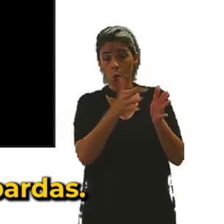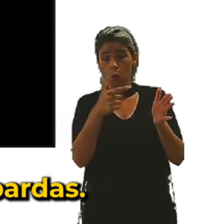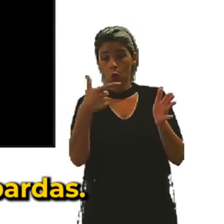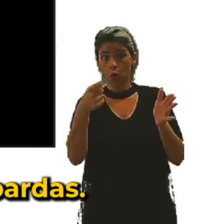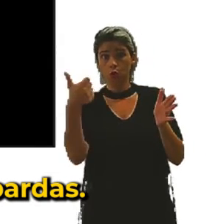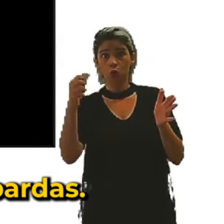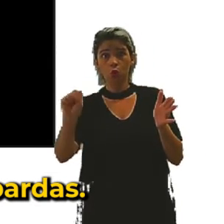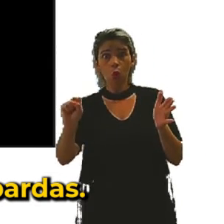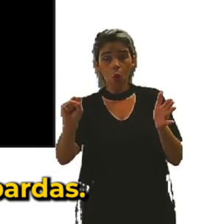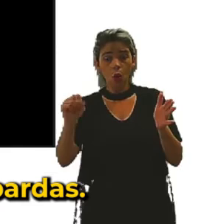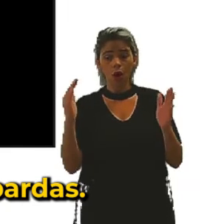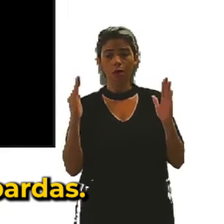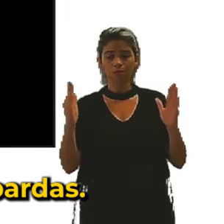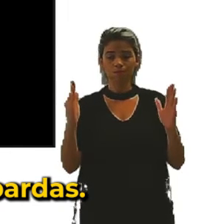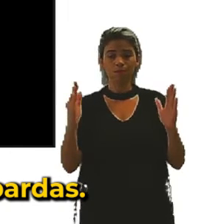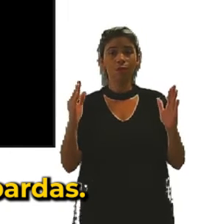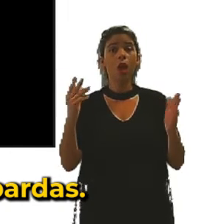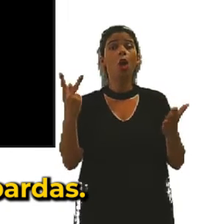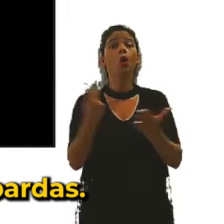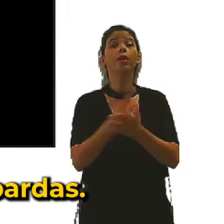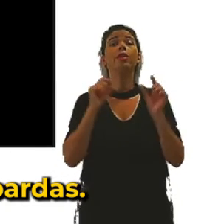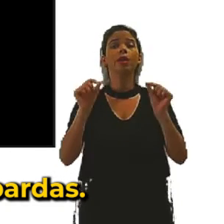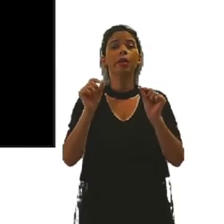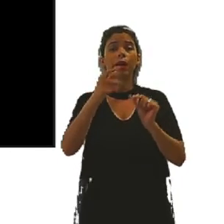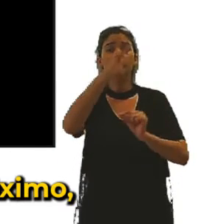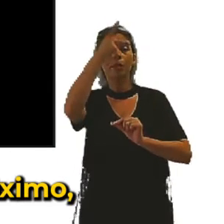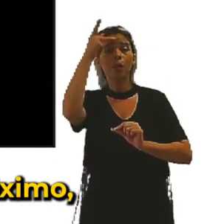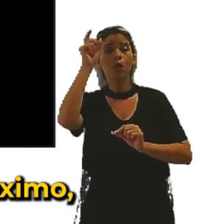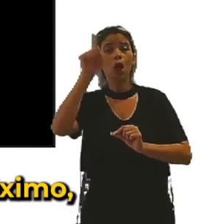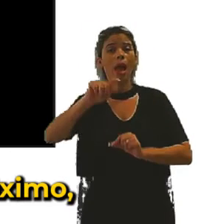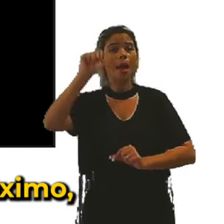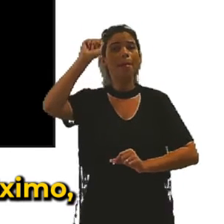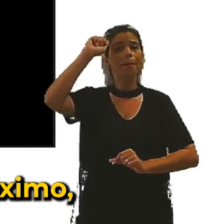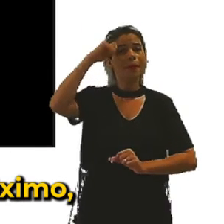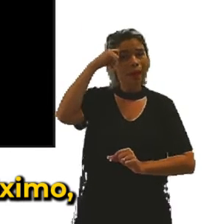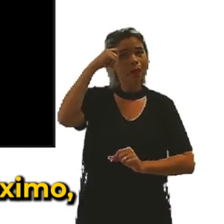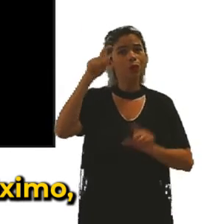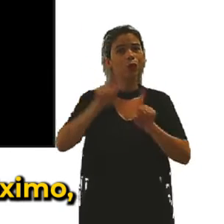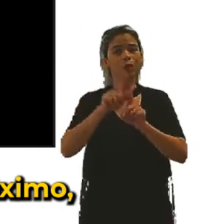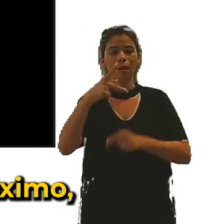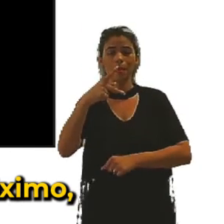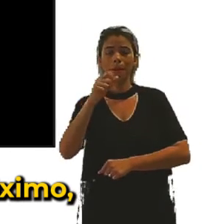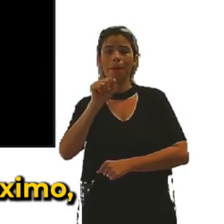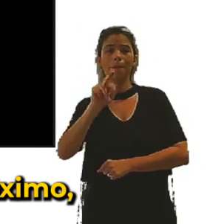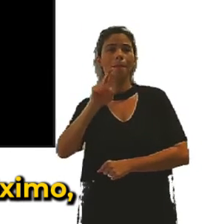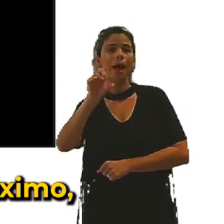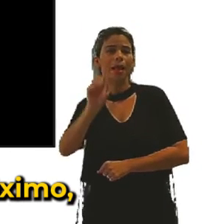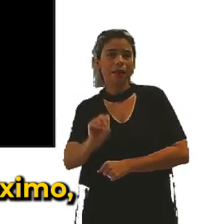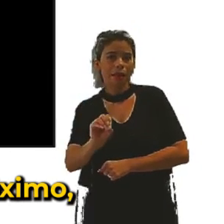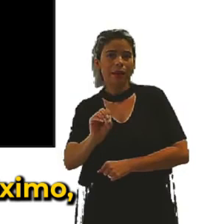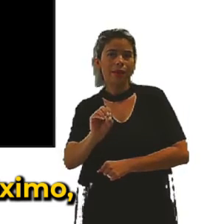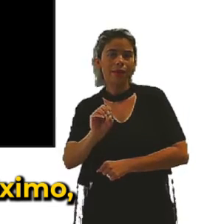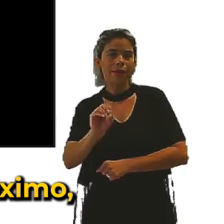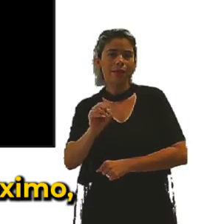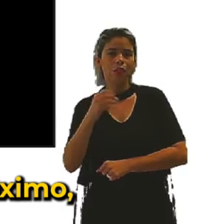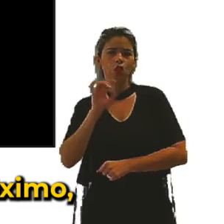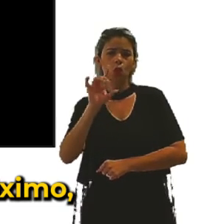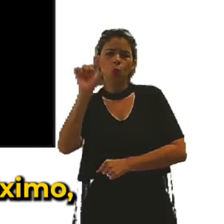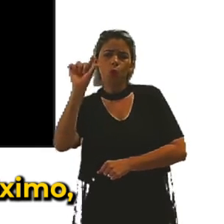85% das vítimas eram pretas e pardas, apenas 15% eram brancas,